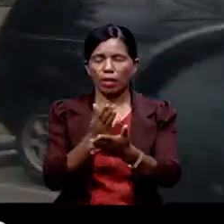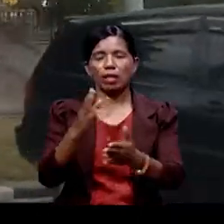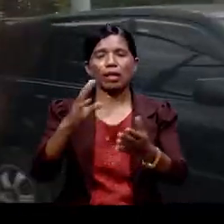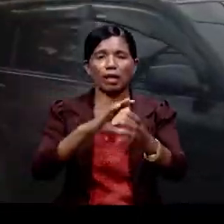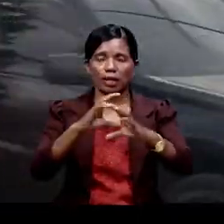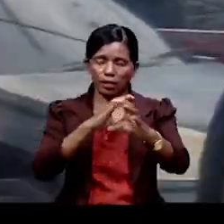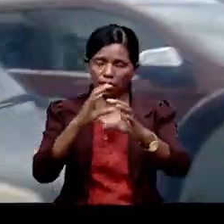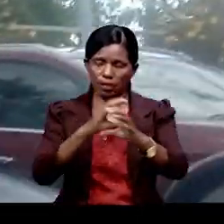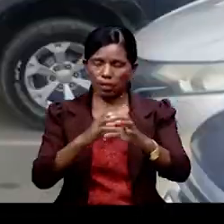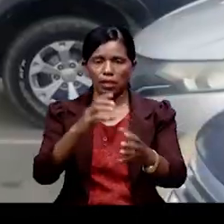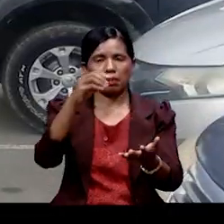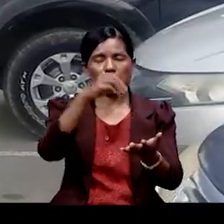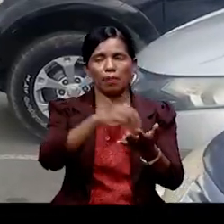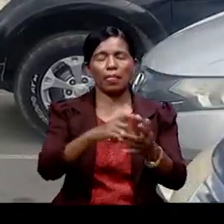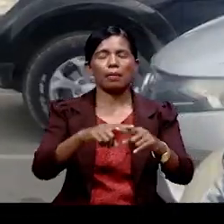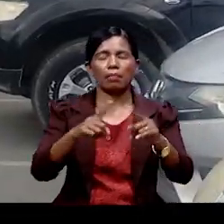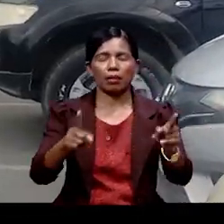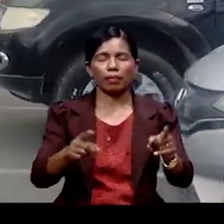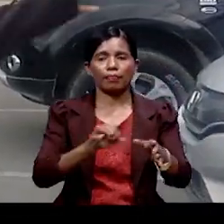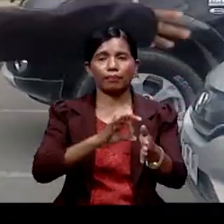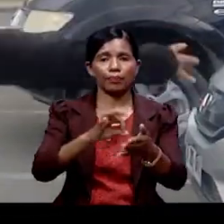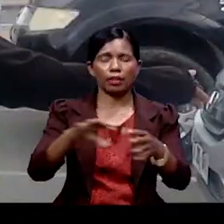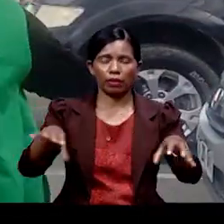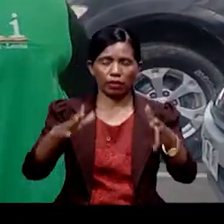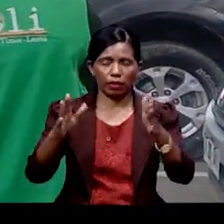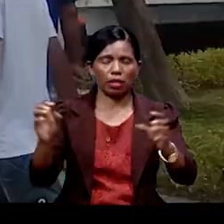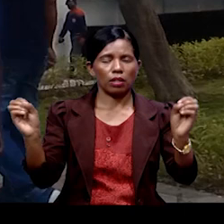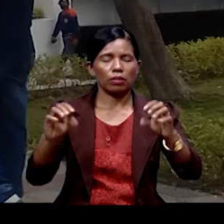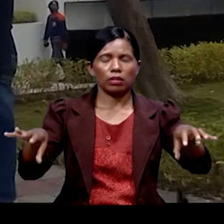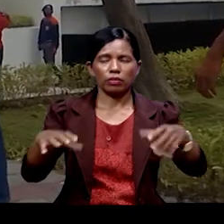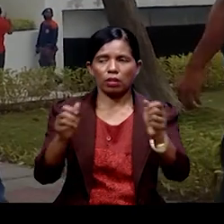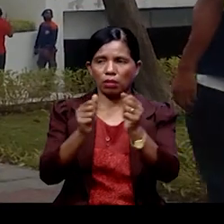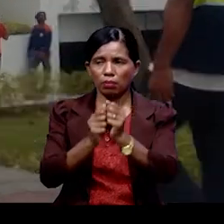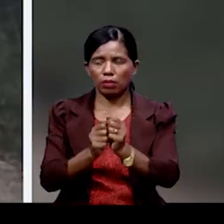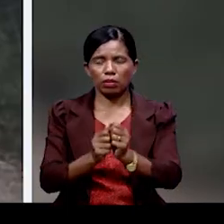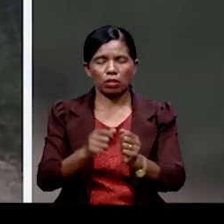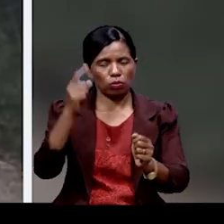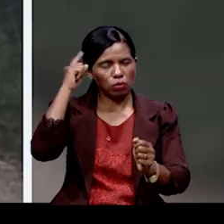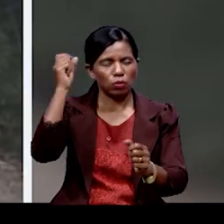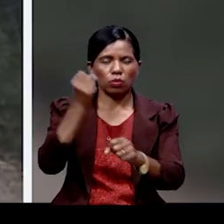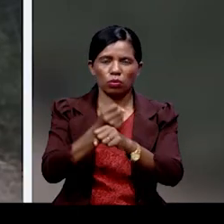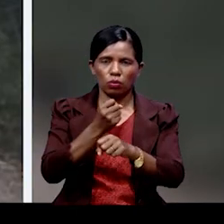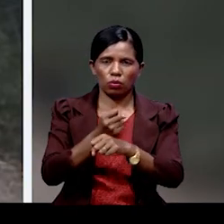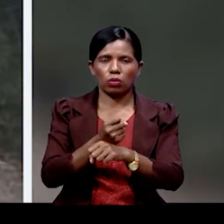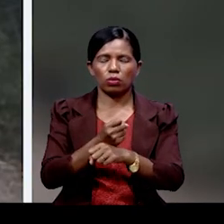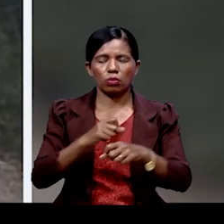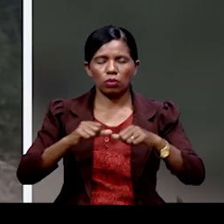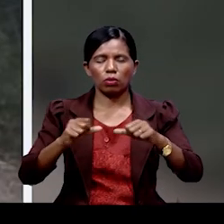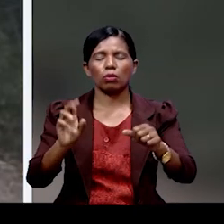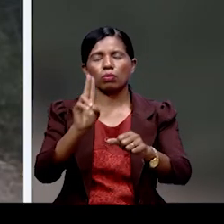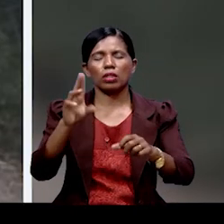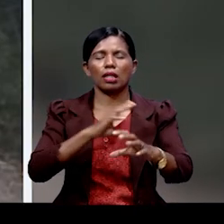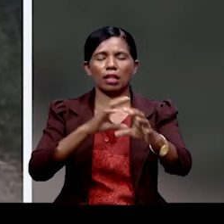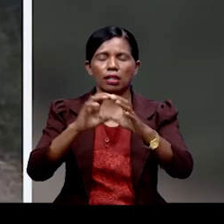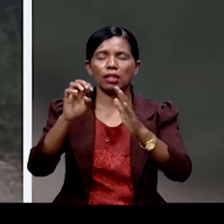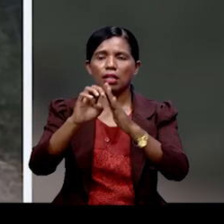nebe haklar anba, mas be realidade funcionário público balung lakoi colabora no ulva tuktos, onde continua usa viatura Estado, tuir